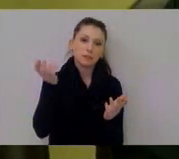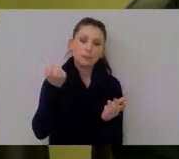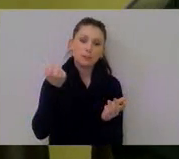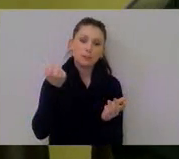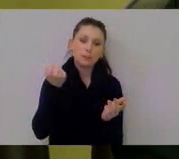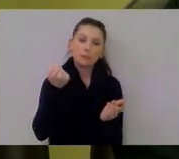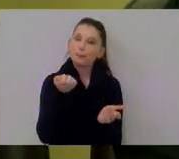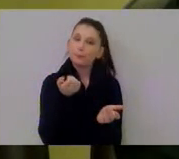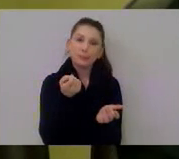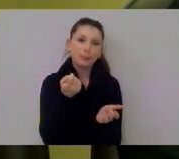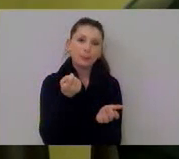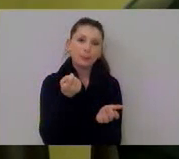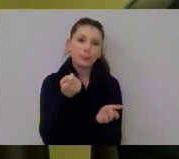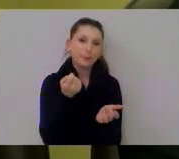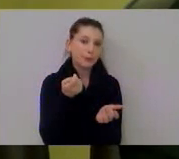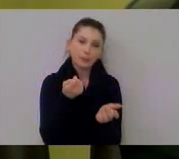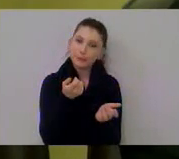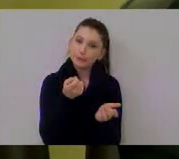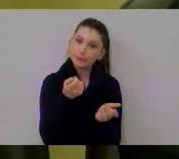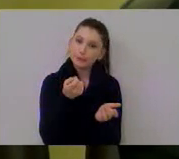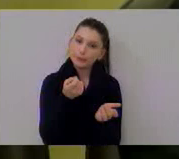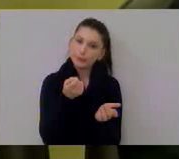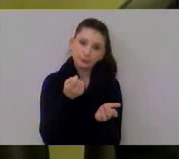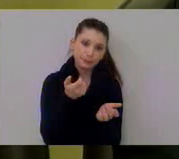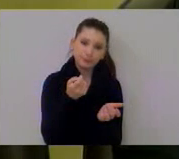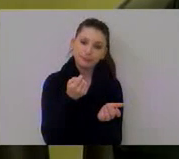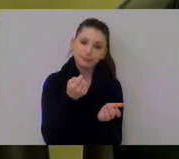né, tendo em vista